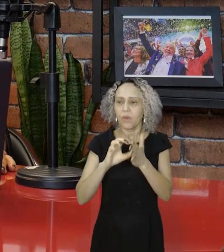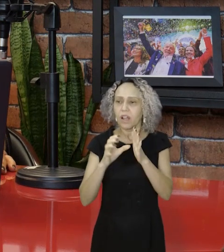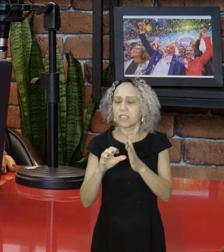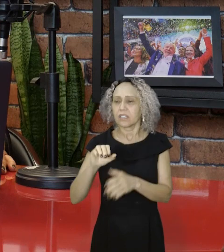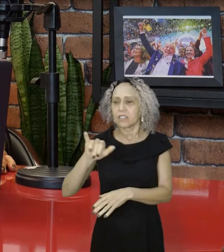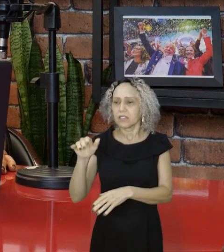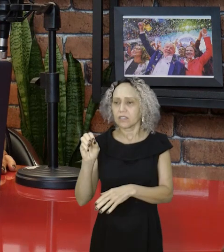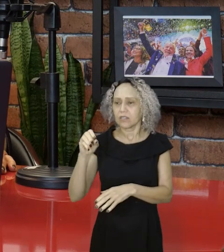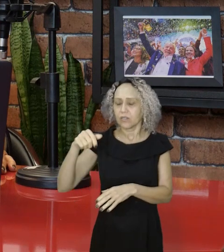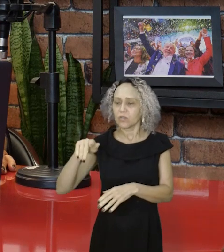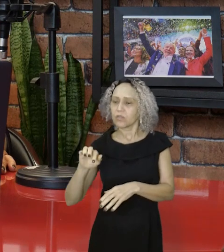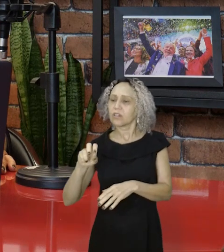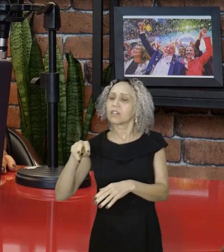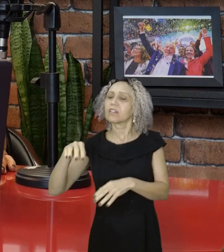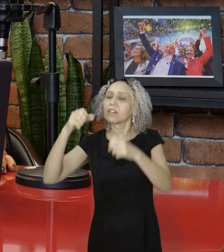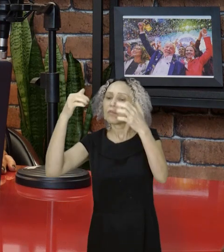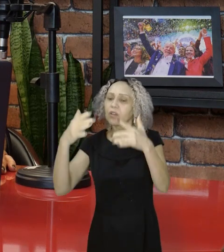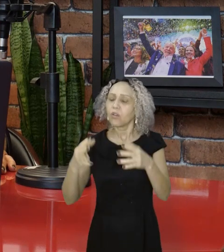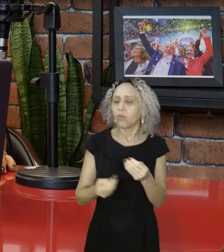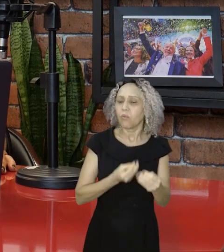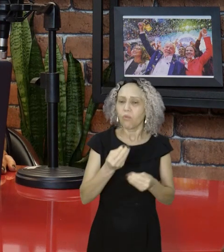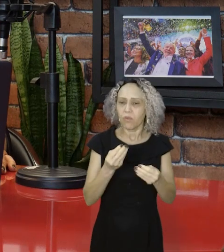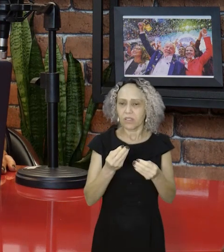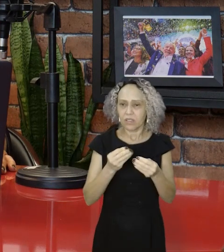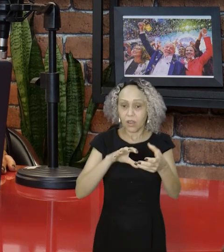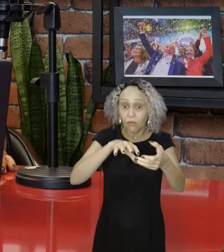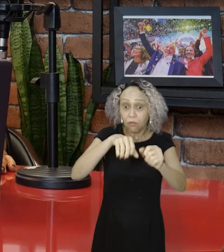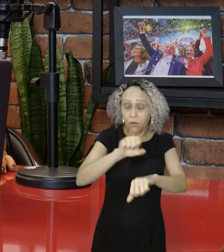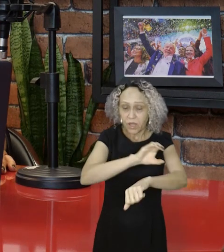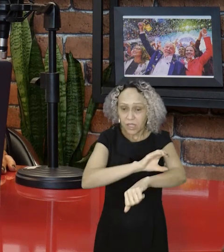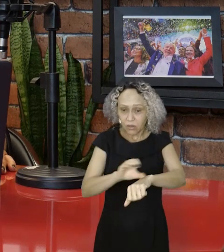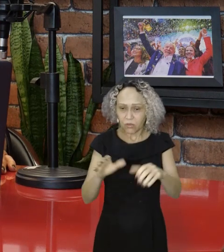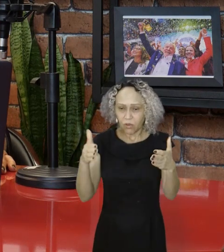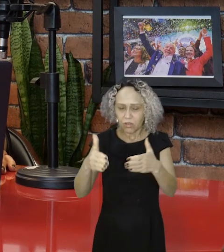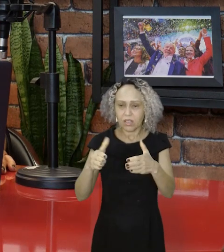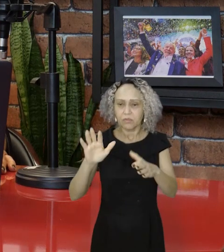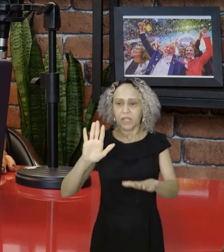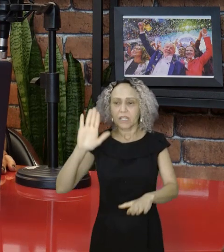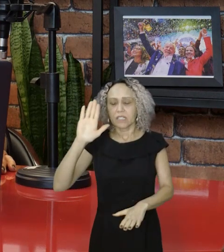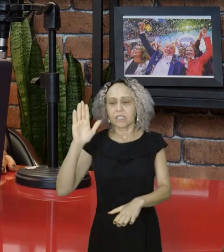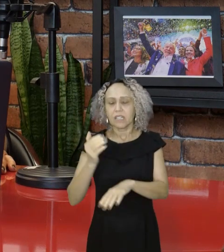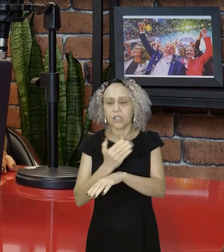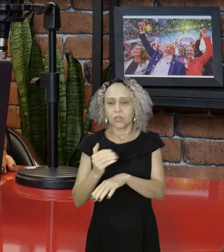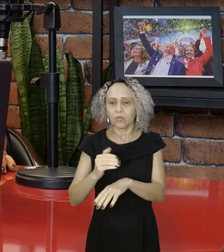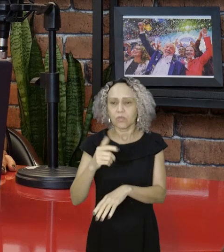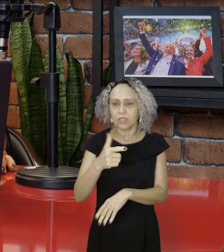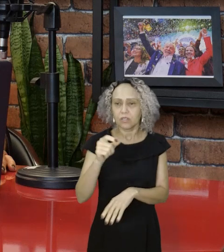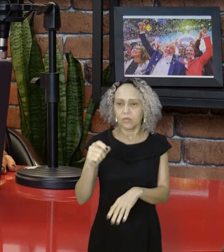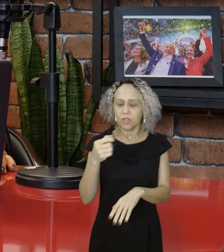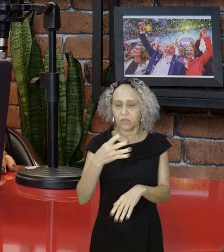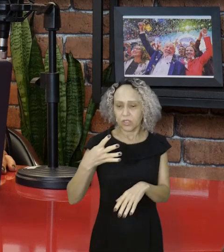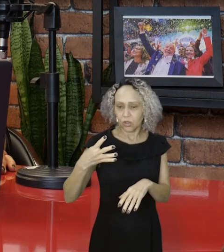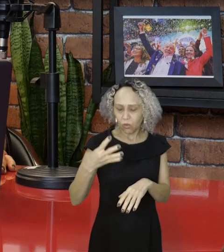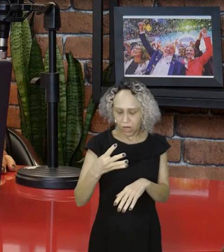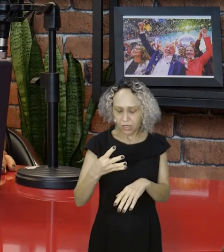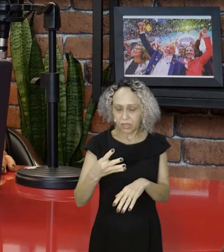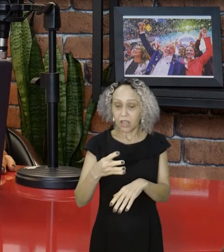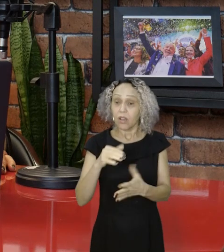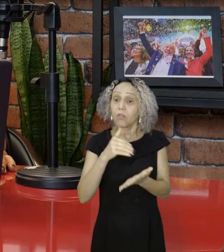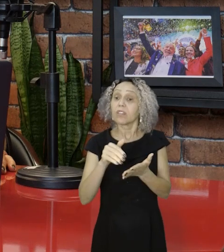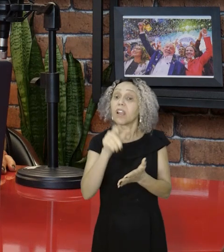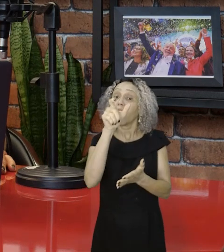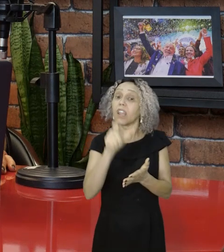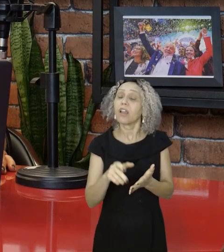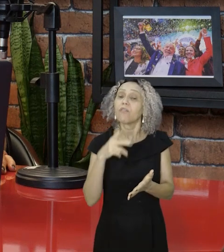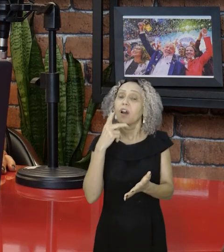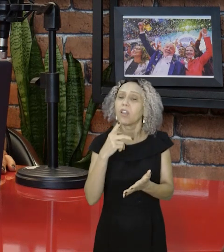Joaquim Soriano, explicou como vai funcionar o curso de formação voltado às pré-candidaturas de 2024. O secretário